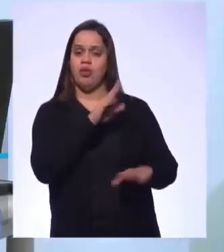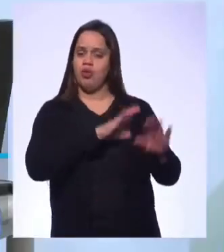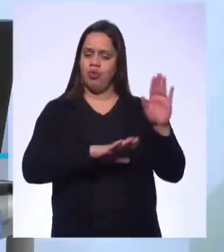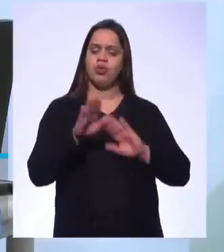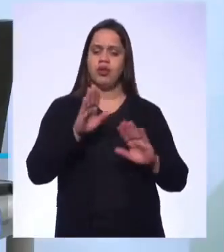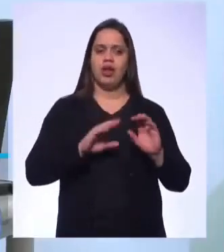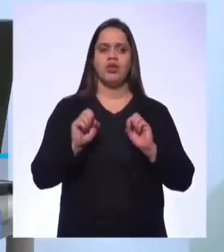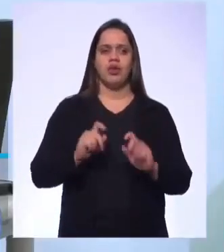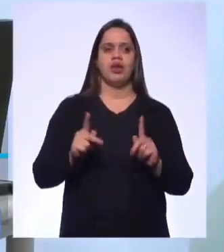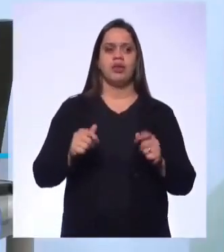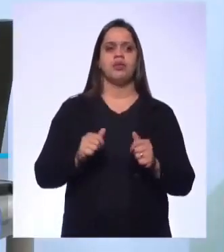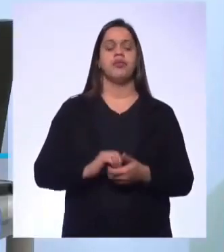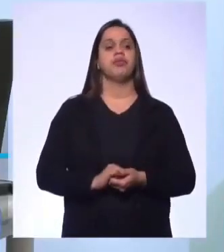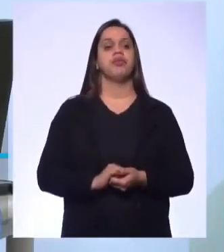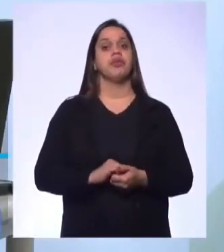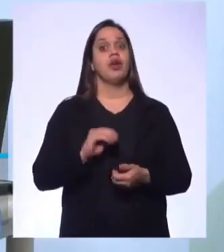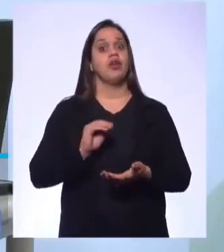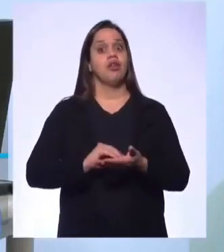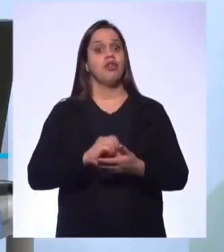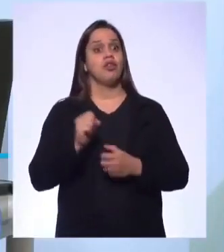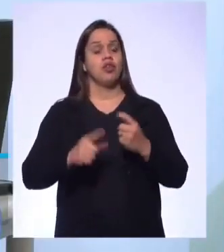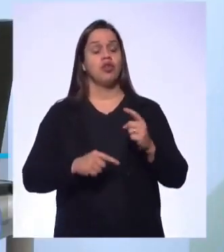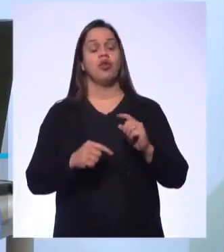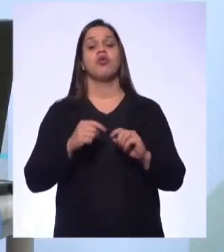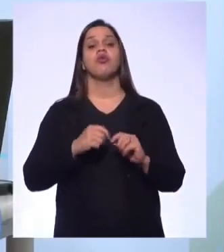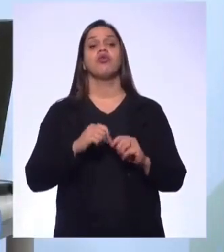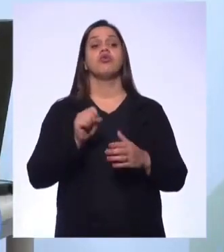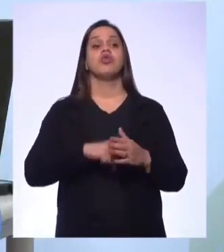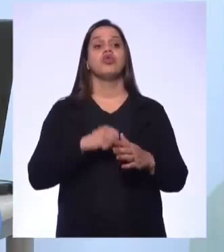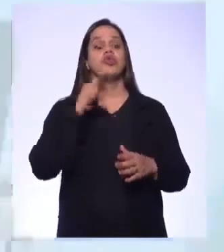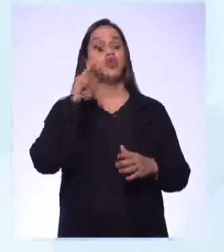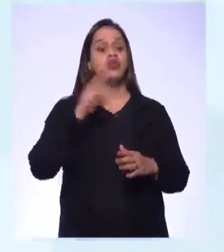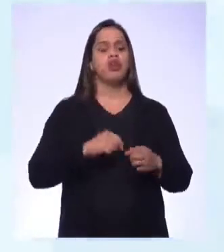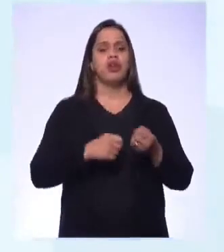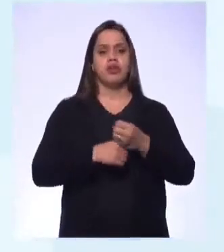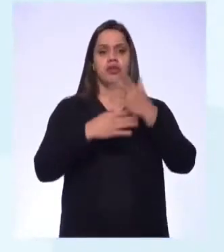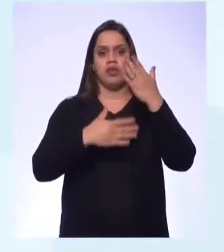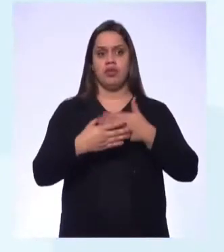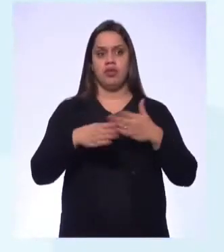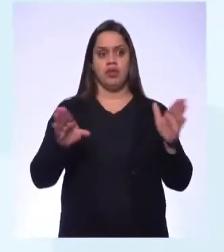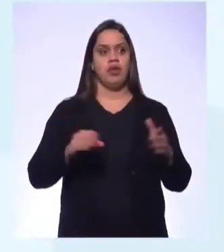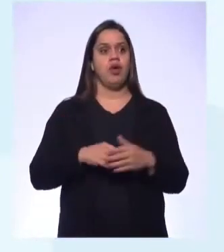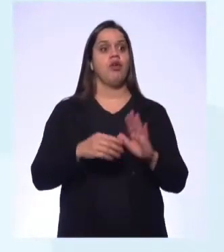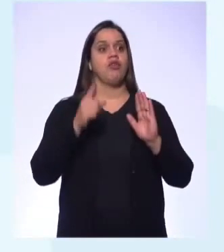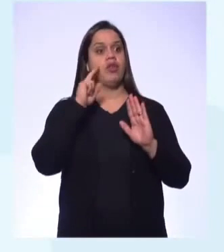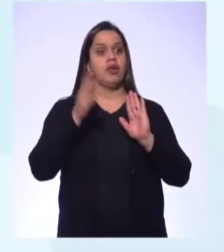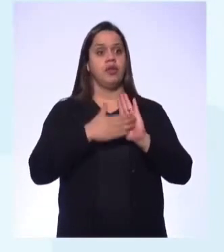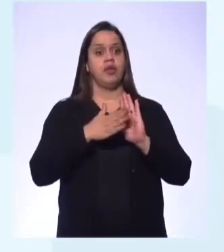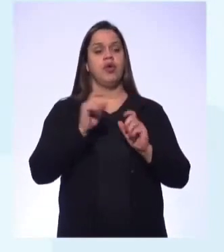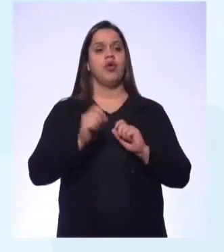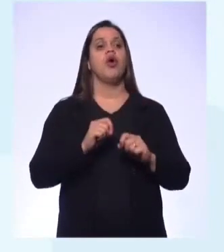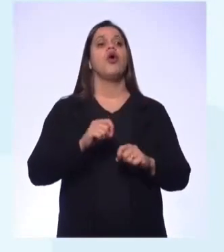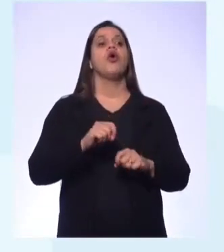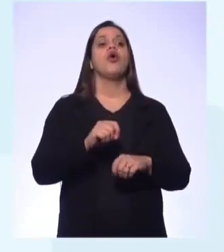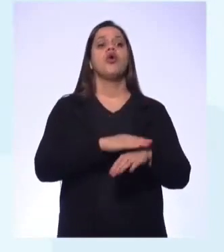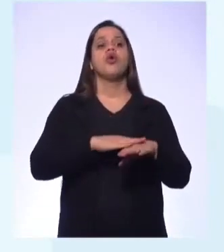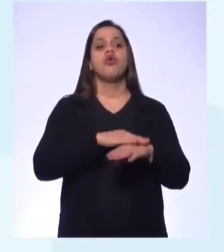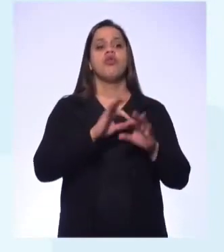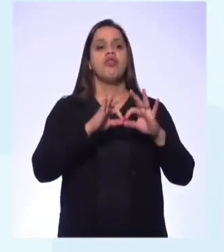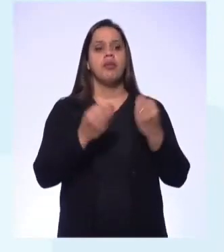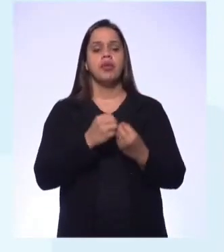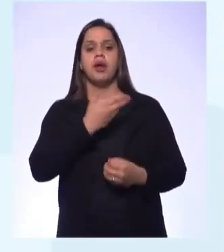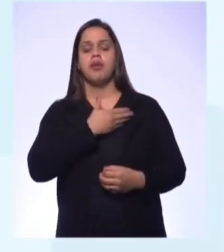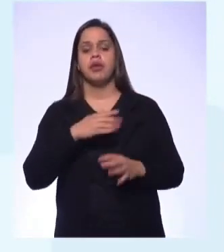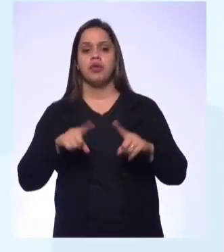Né? muito bem colocado. Faltando aí alguns segundos, proposta de atividade na tela. Pode abrir o chat para mim, por favor. Converse com algum familiar, um colega de classe ou